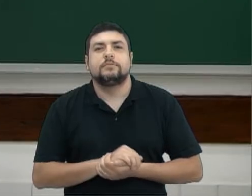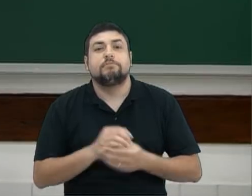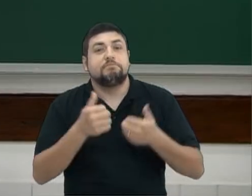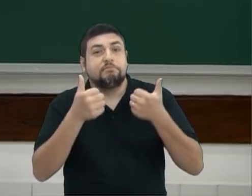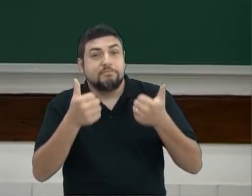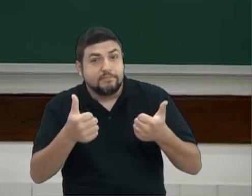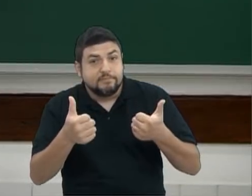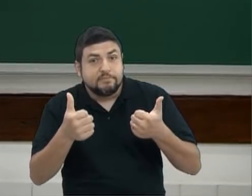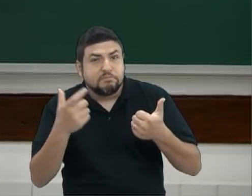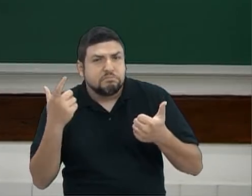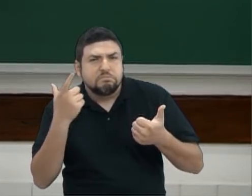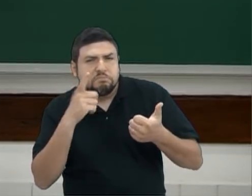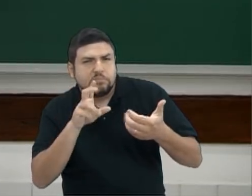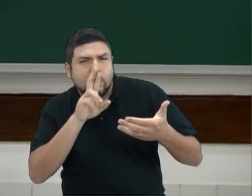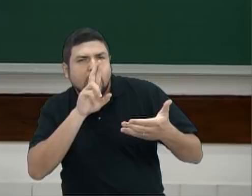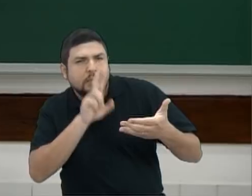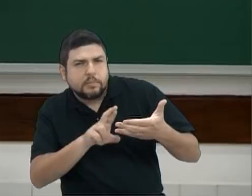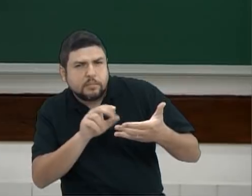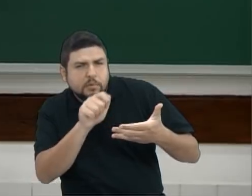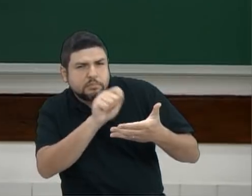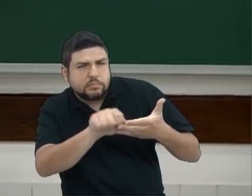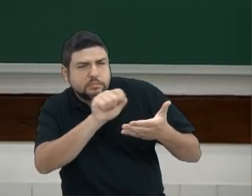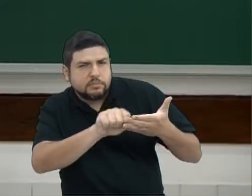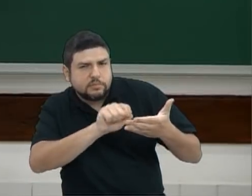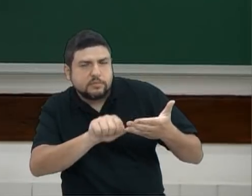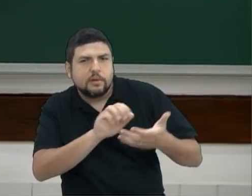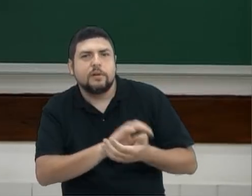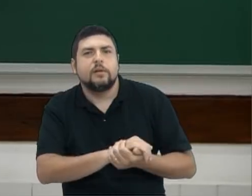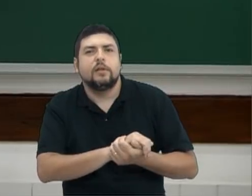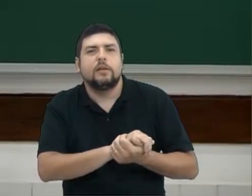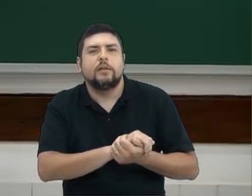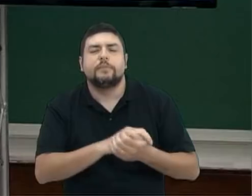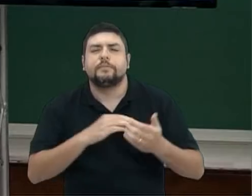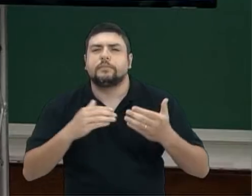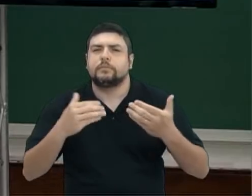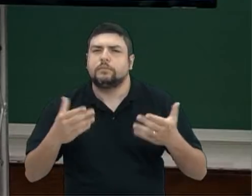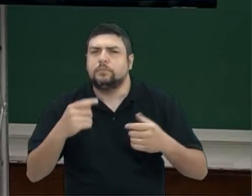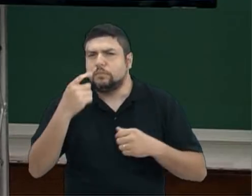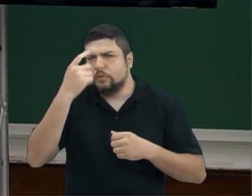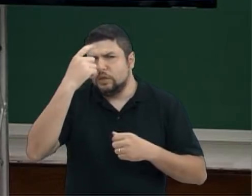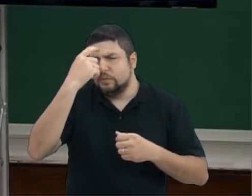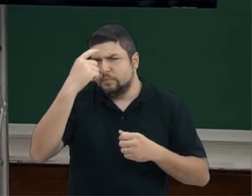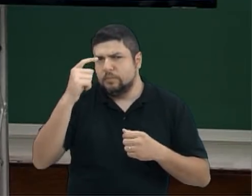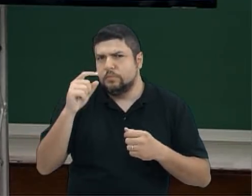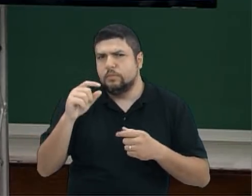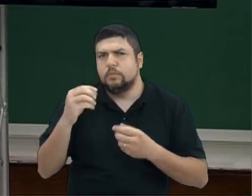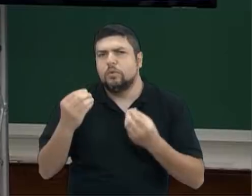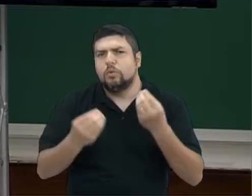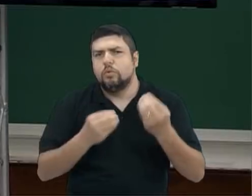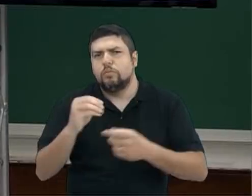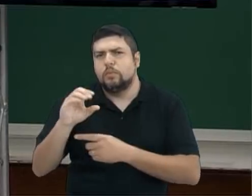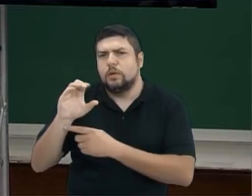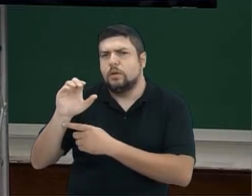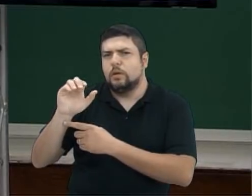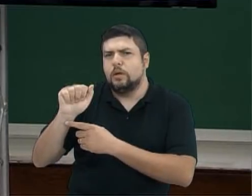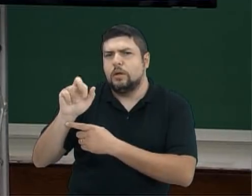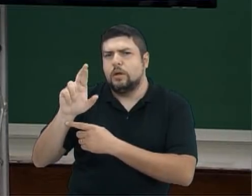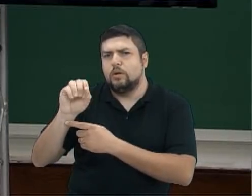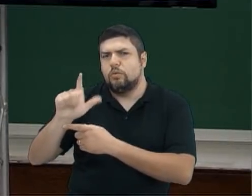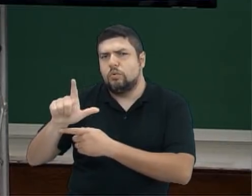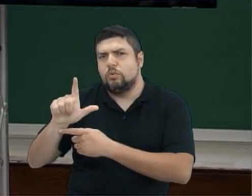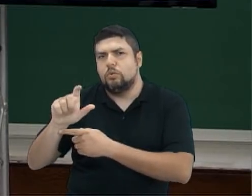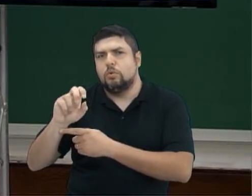pessoal, conseguiram resolver esse exercício? Então, a gente tem que pensar aqui quais palavras vão aqui substituir